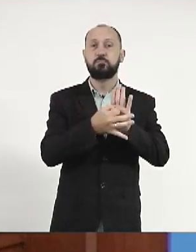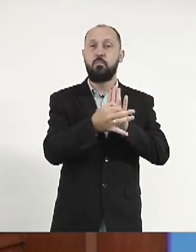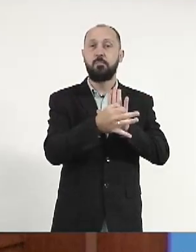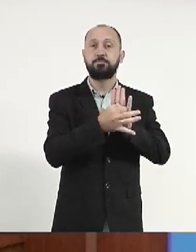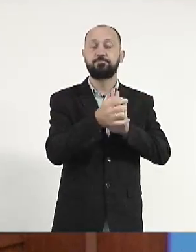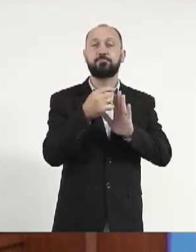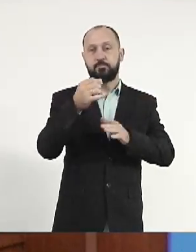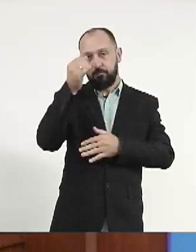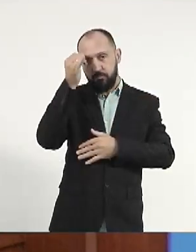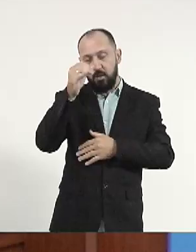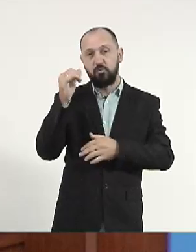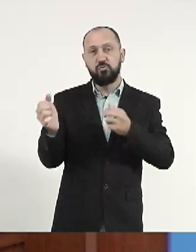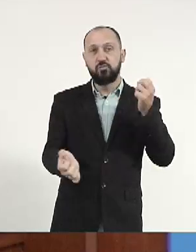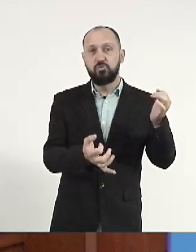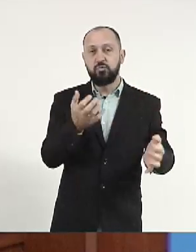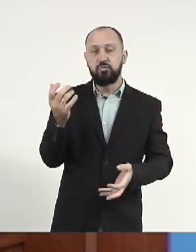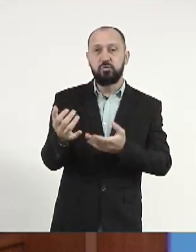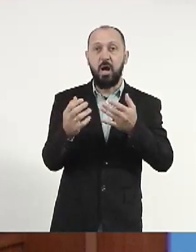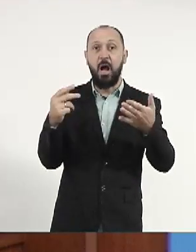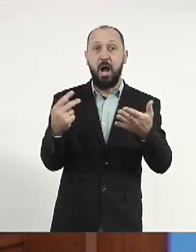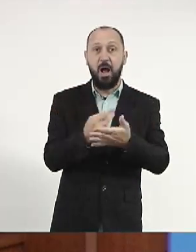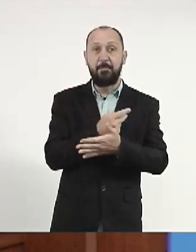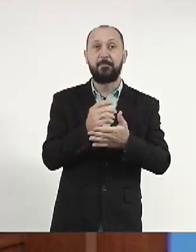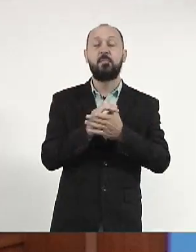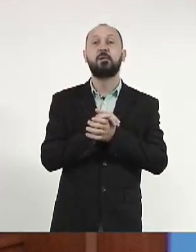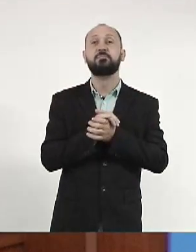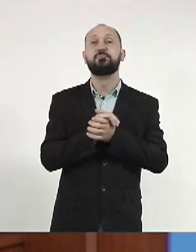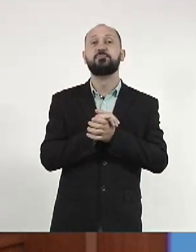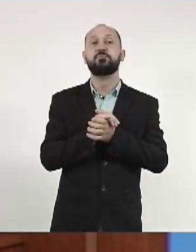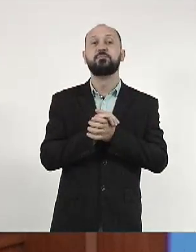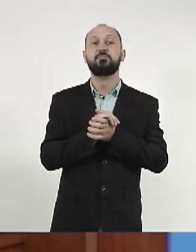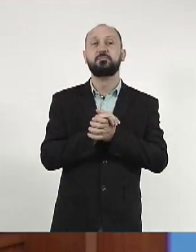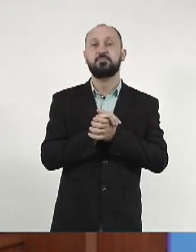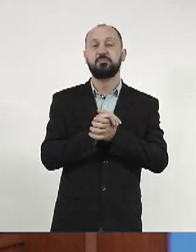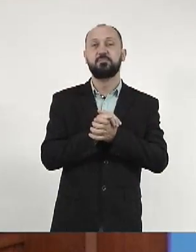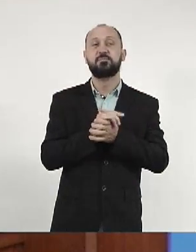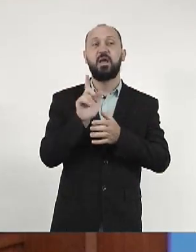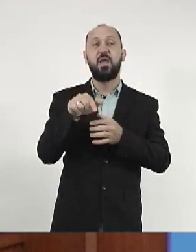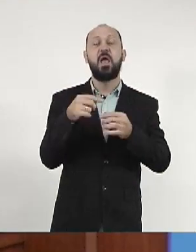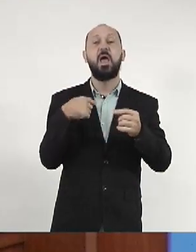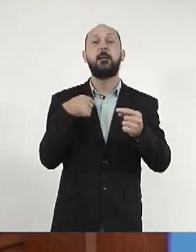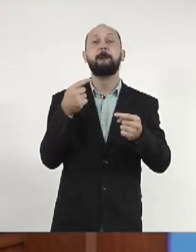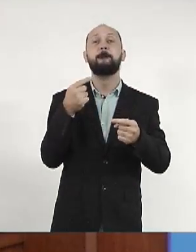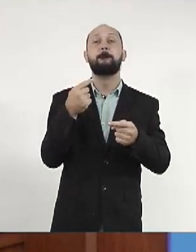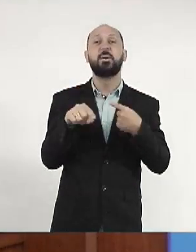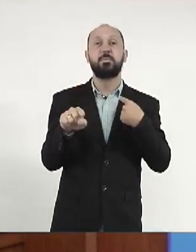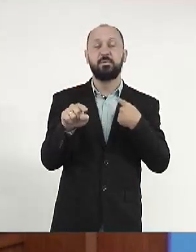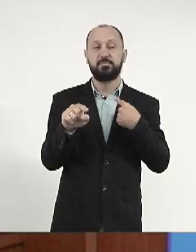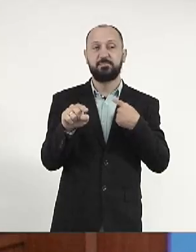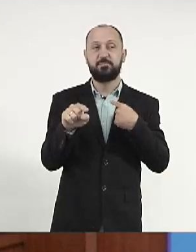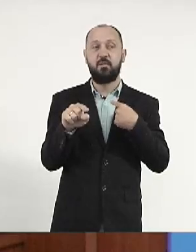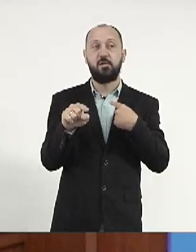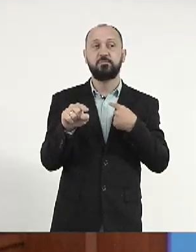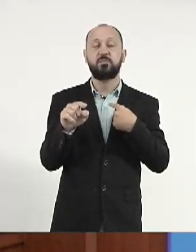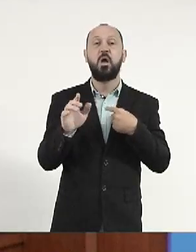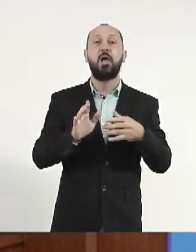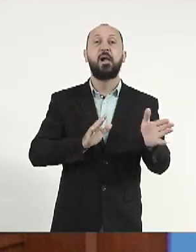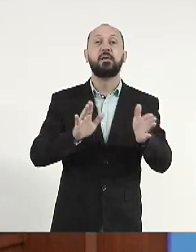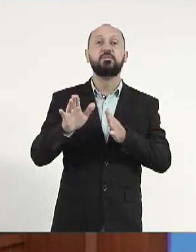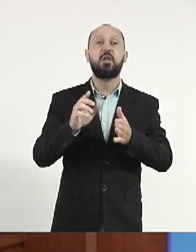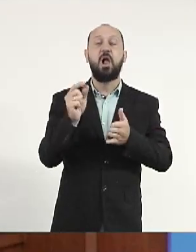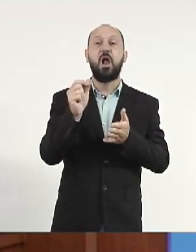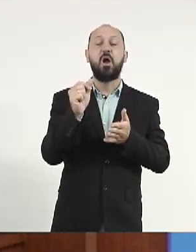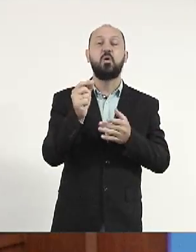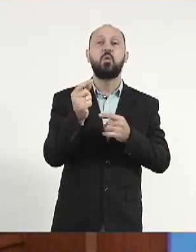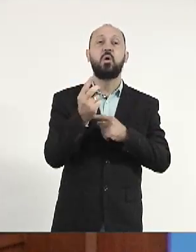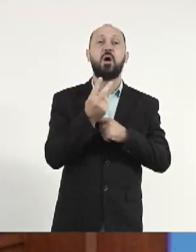para combater queimadas ilegais seria proibir o acesso ao